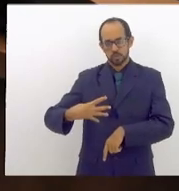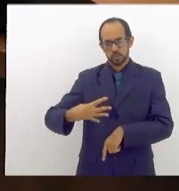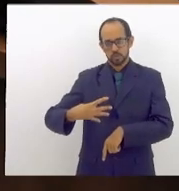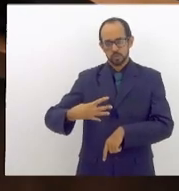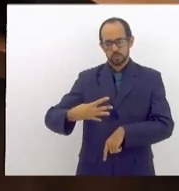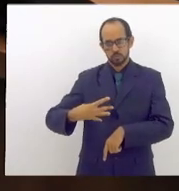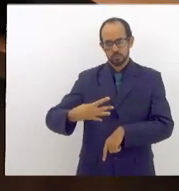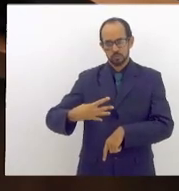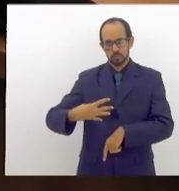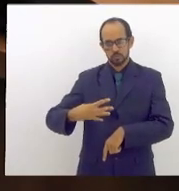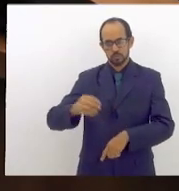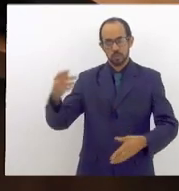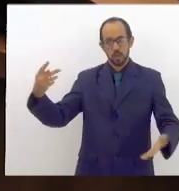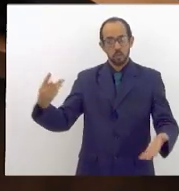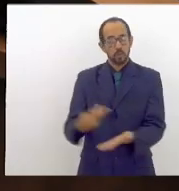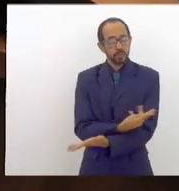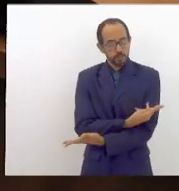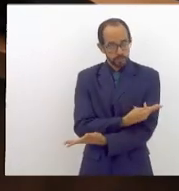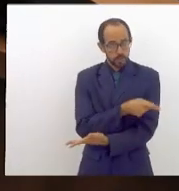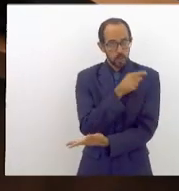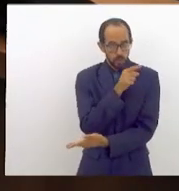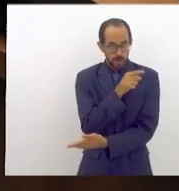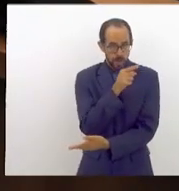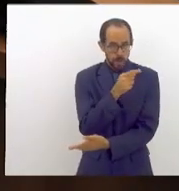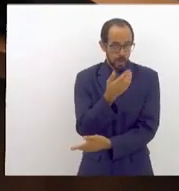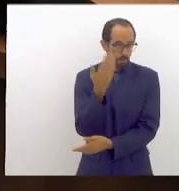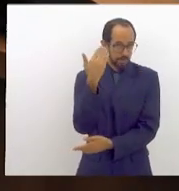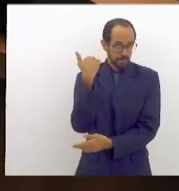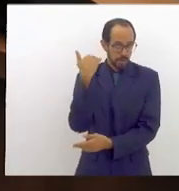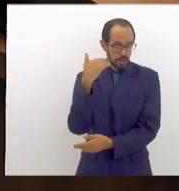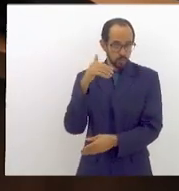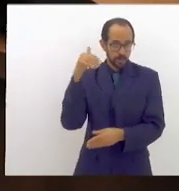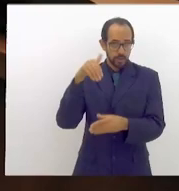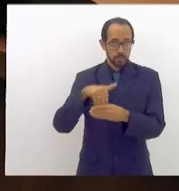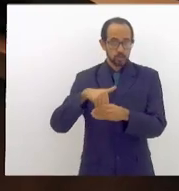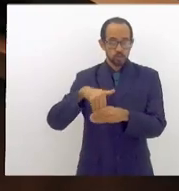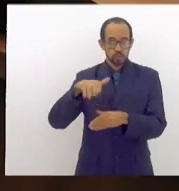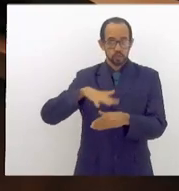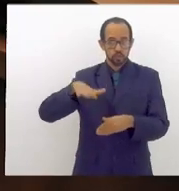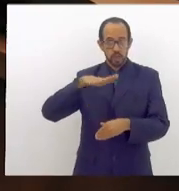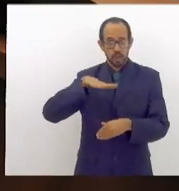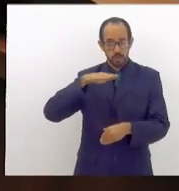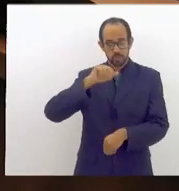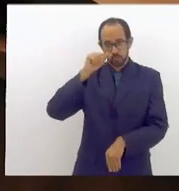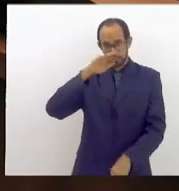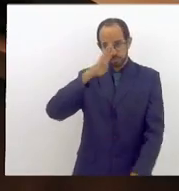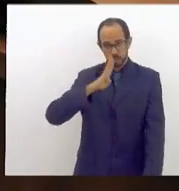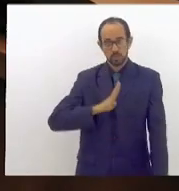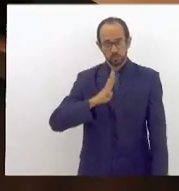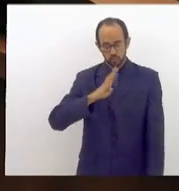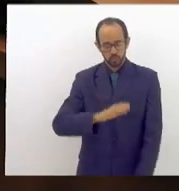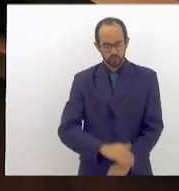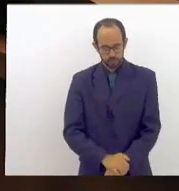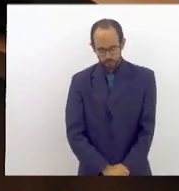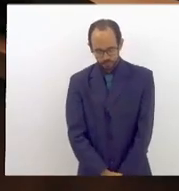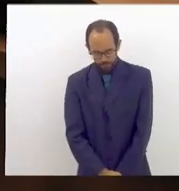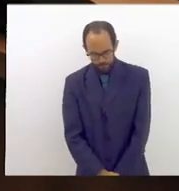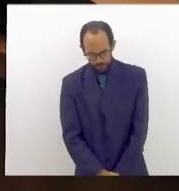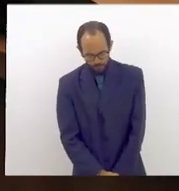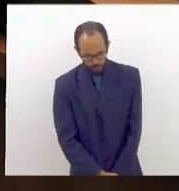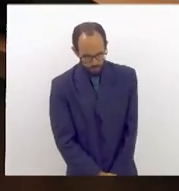que aconteceu naquele período eleições Gerais no Brasil e tanto